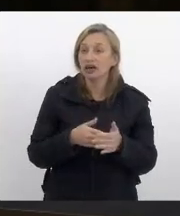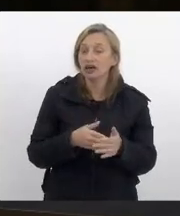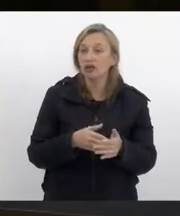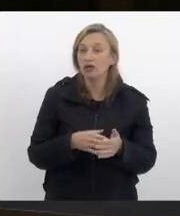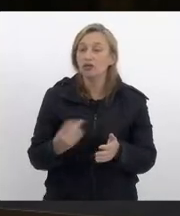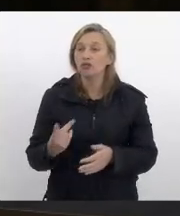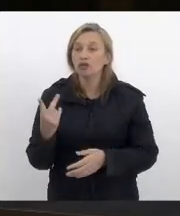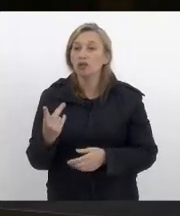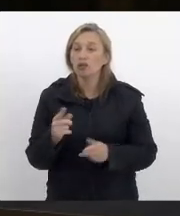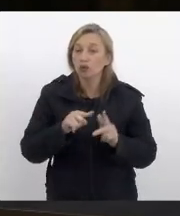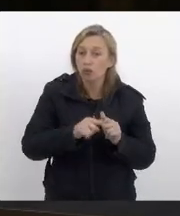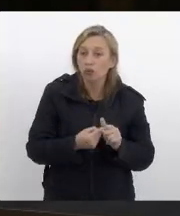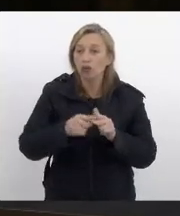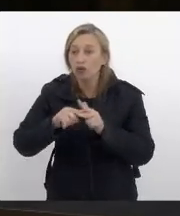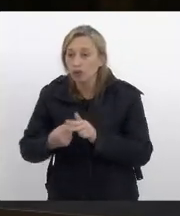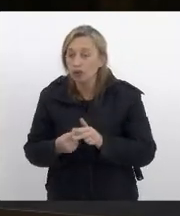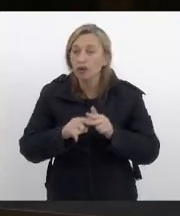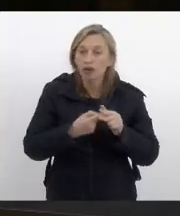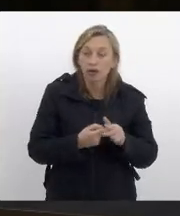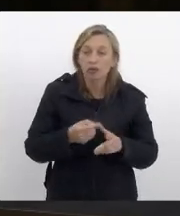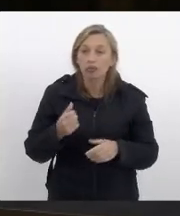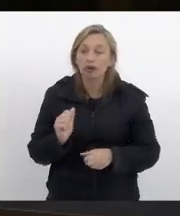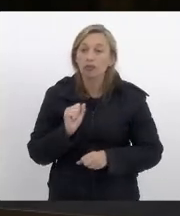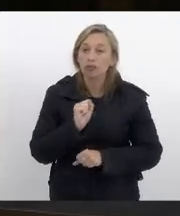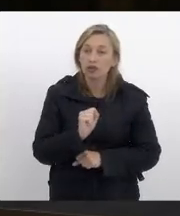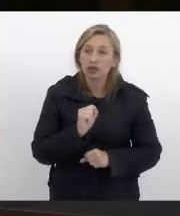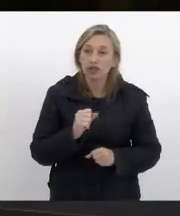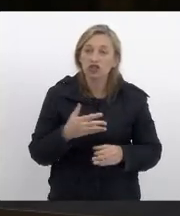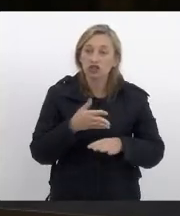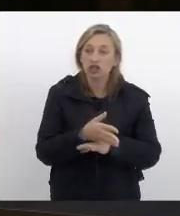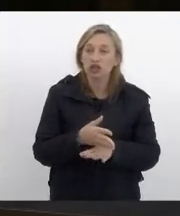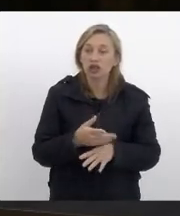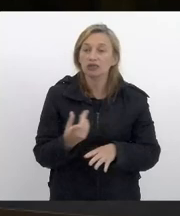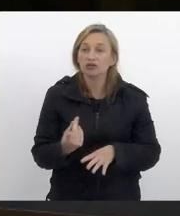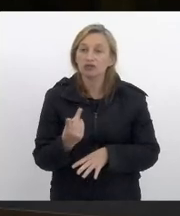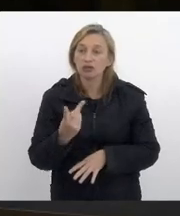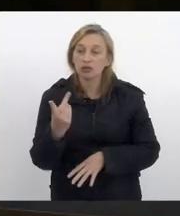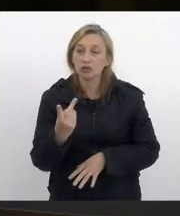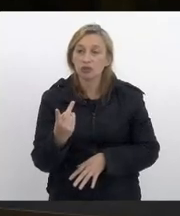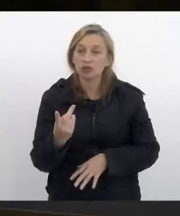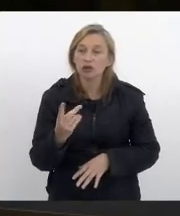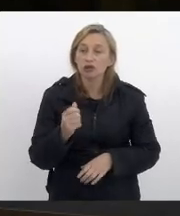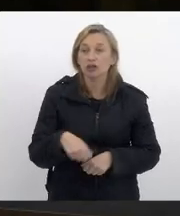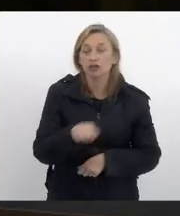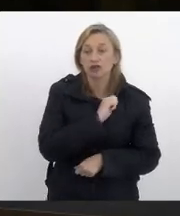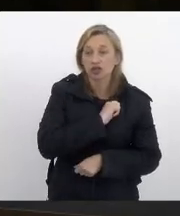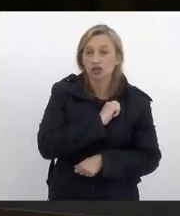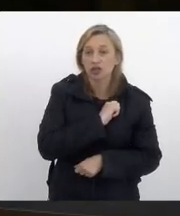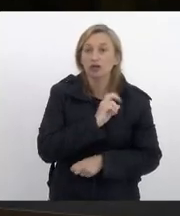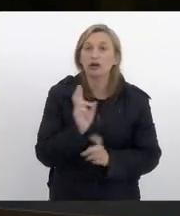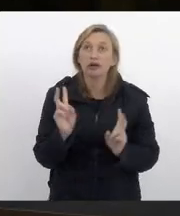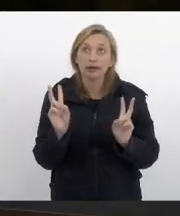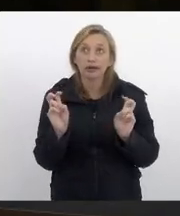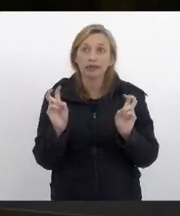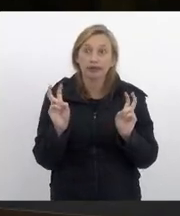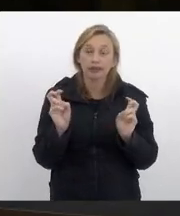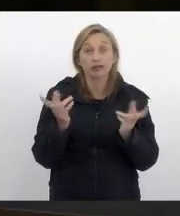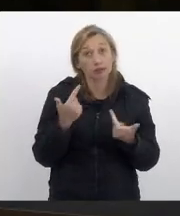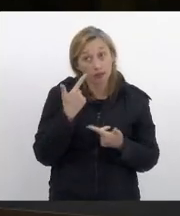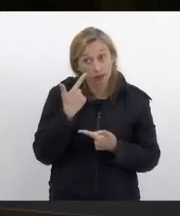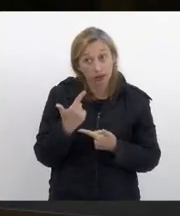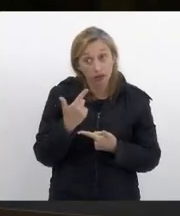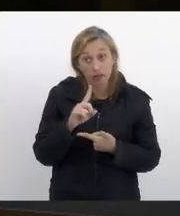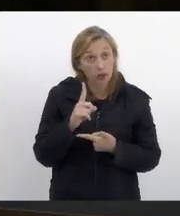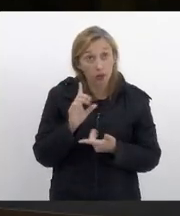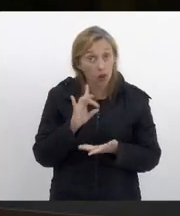os ajustes para poder chegar dentro desse valor que o regime de recuperação fiscal... Veja só, ainda não